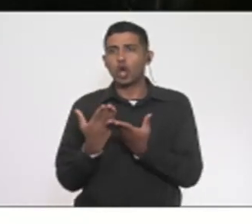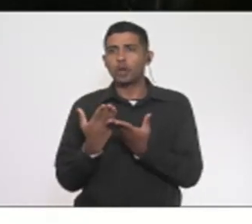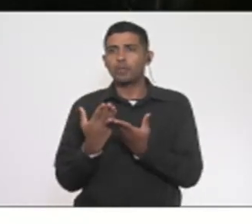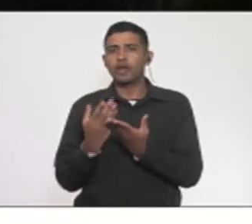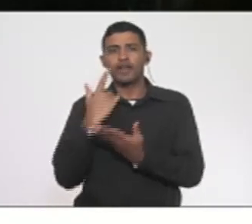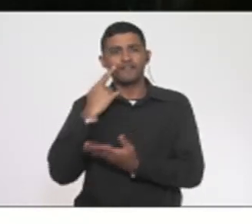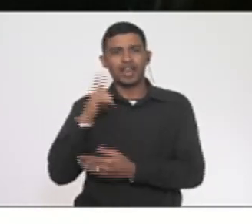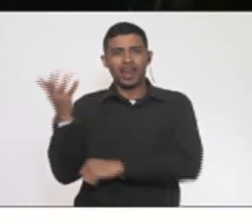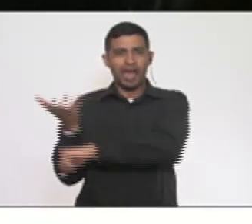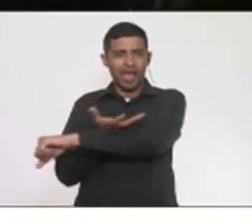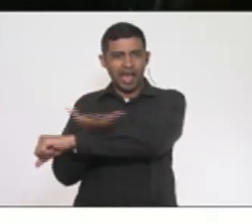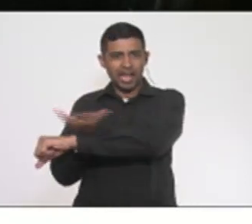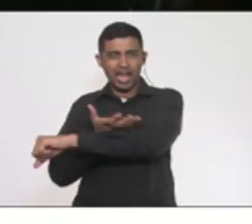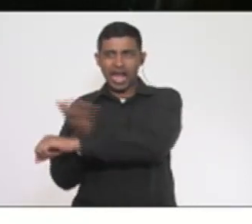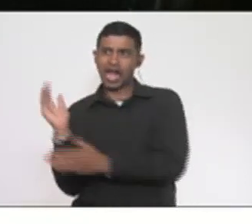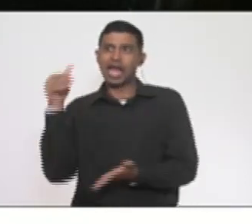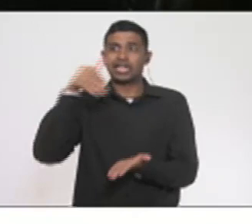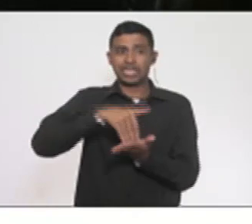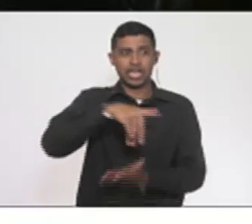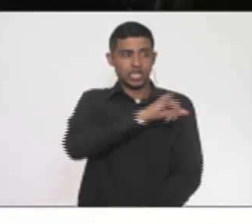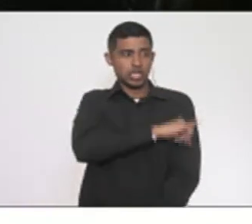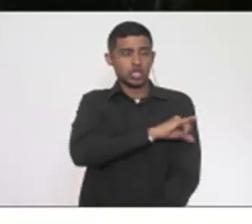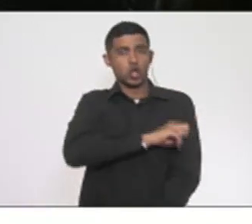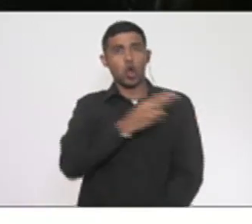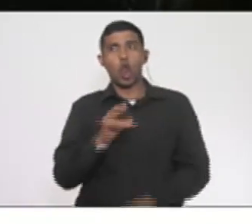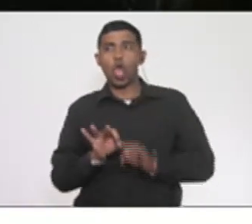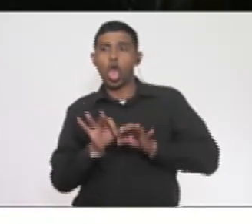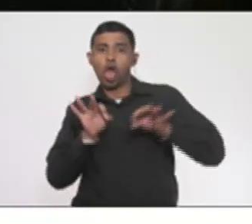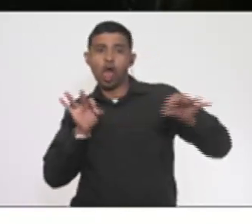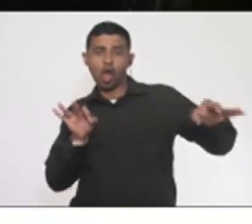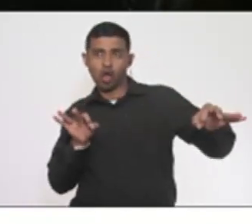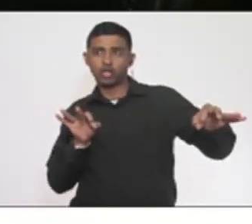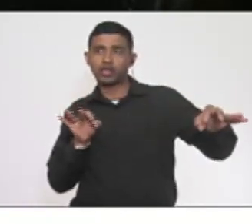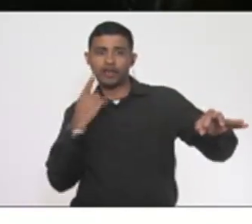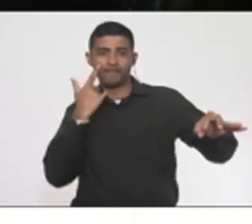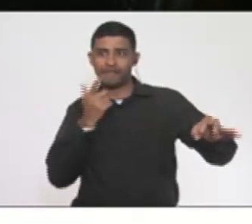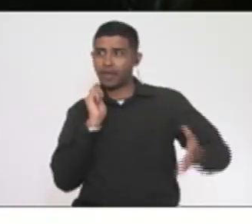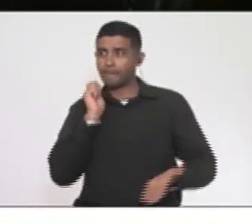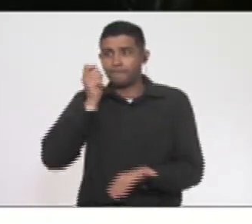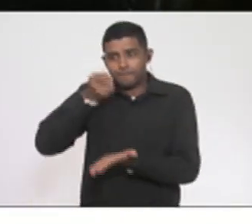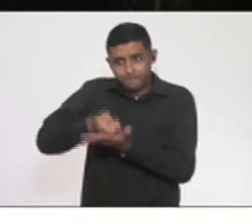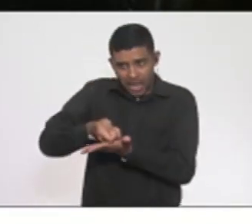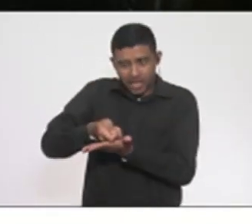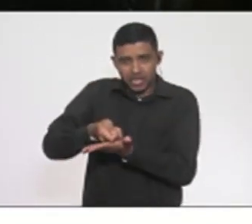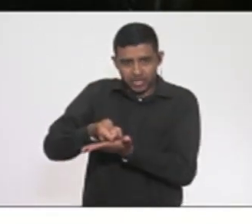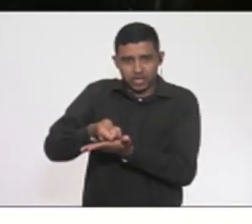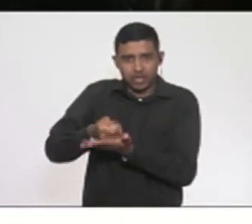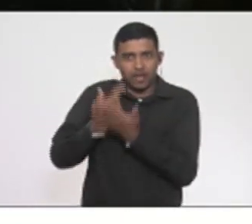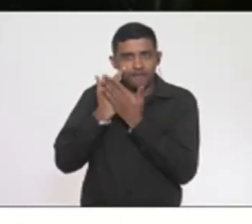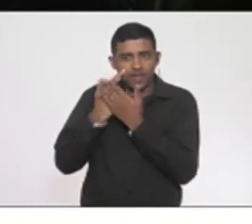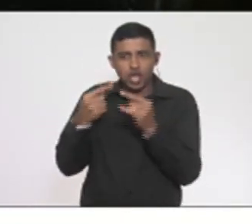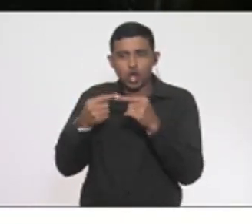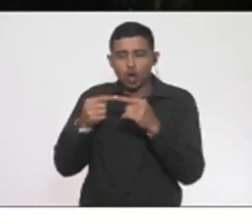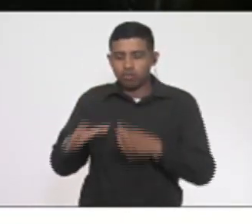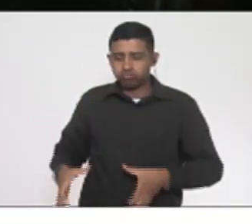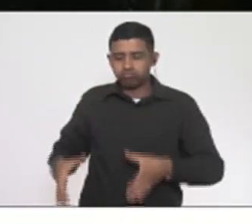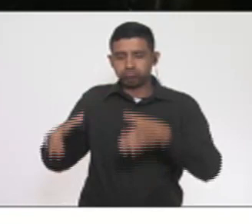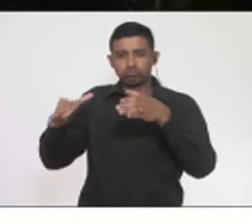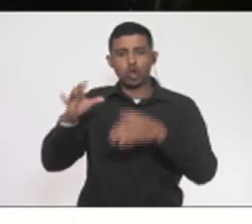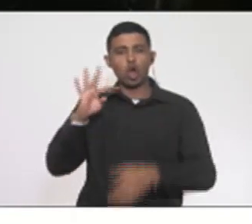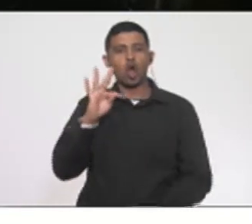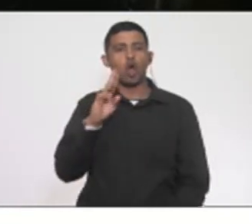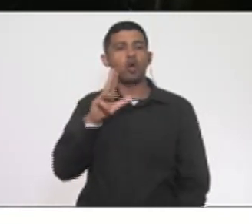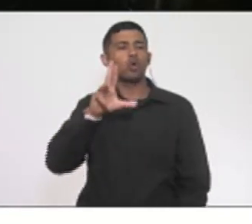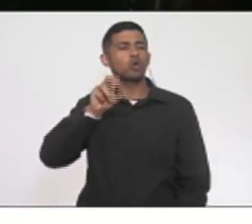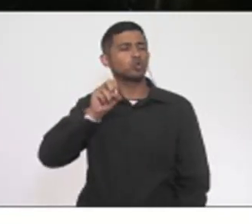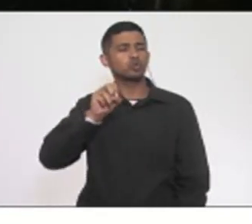do Rio e até para outras regiões mais distantes da Bacia de Campos, você paga o custo do transporte pelo tubo. E